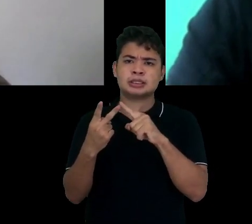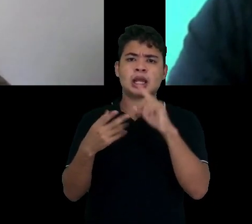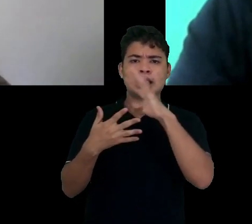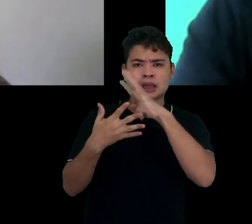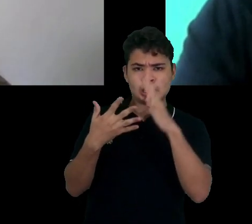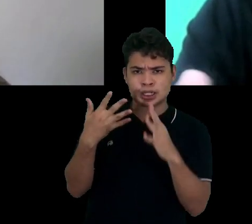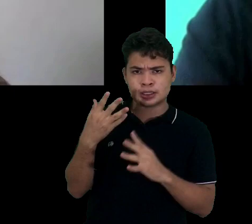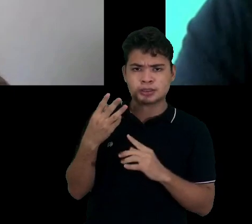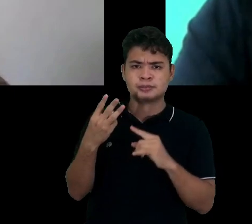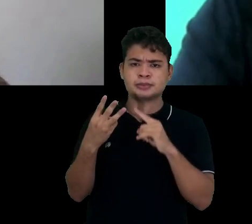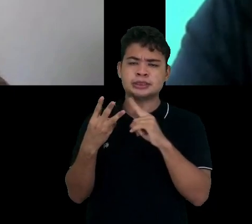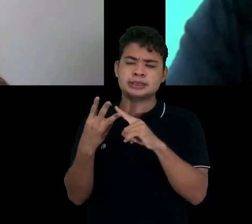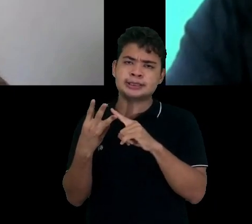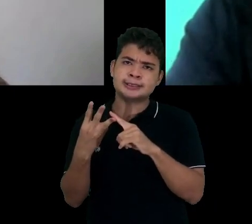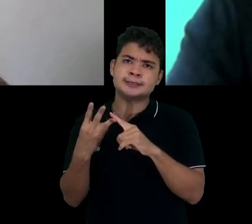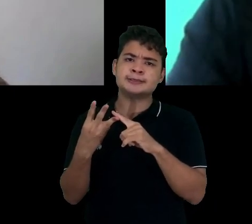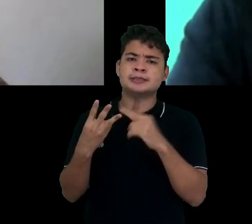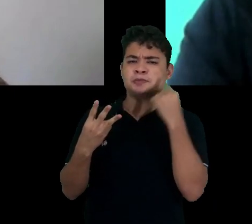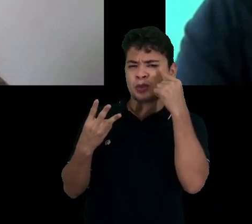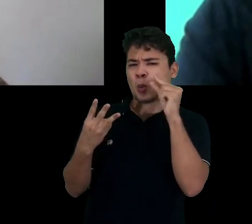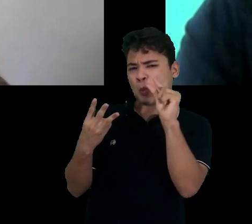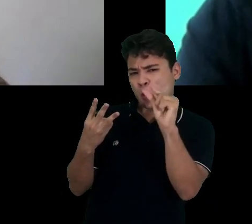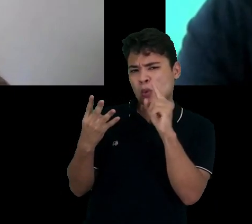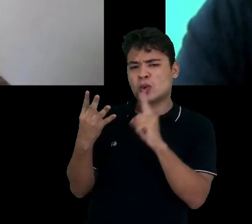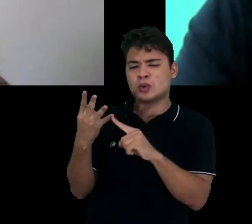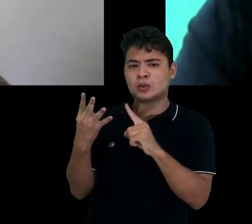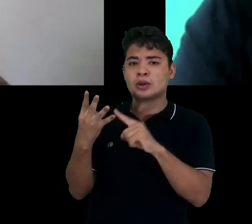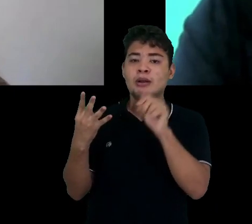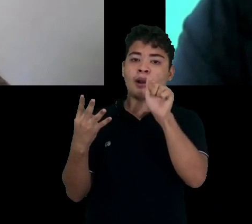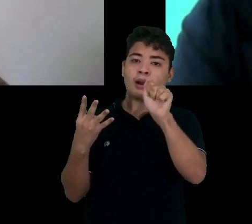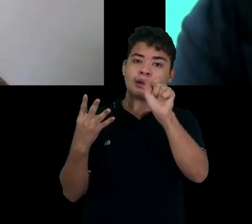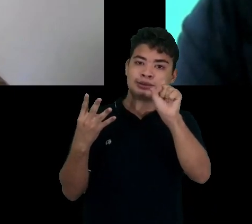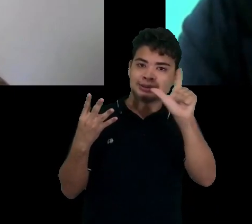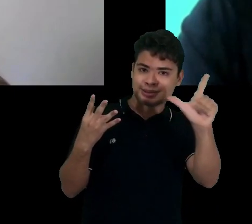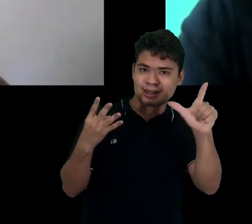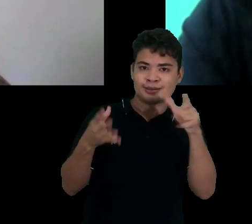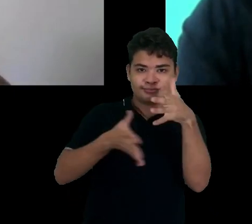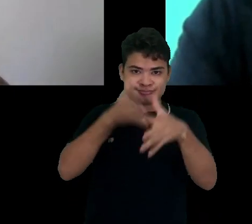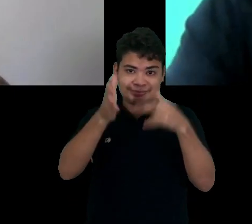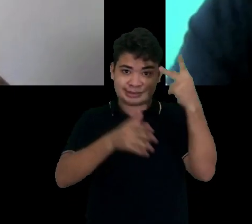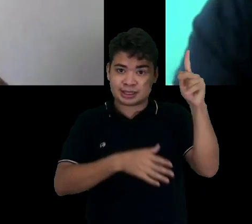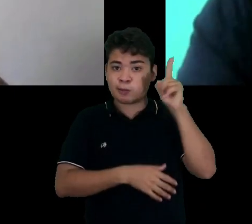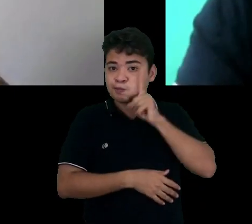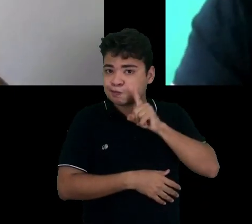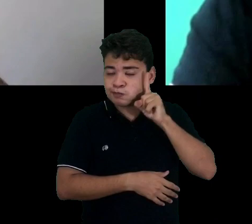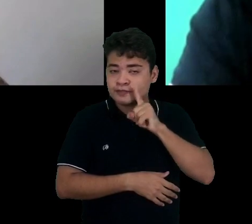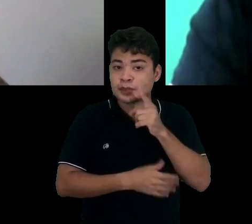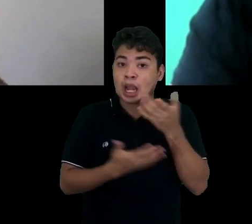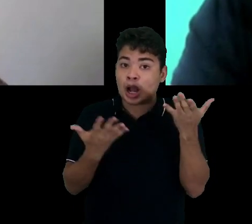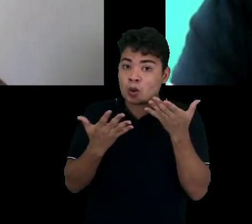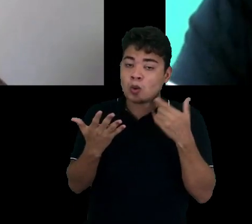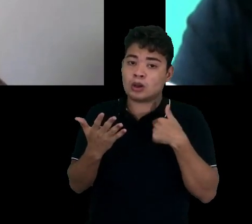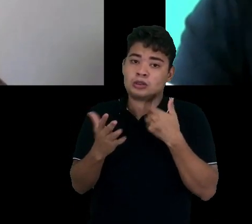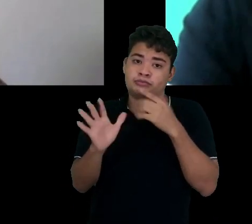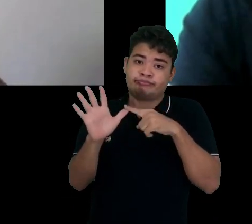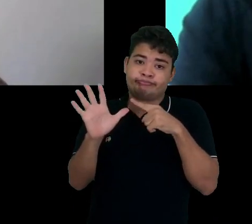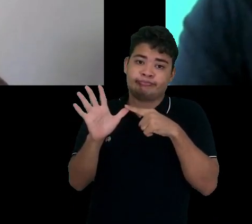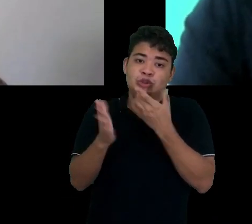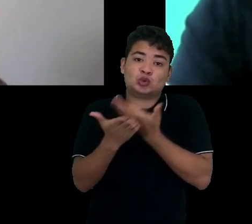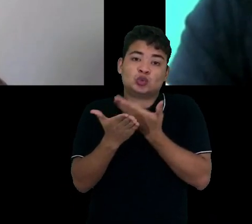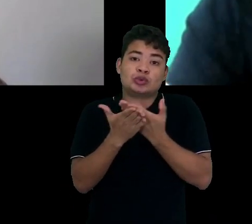Inglês, Libras, um pouco de espanhol e língua de sinais americana. E agora eu estou estudando